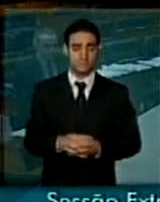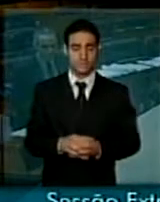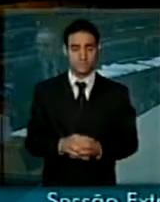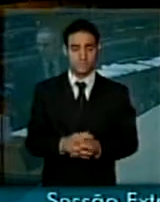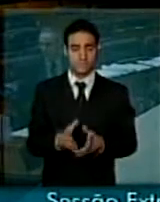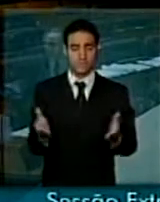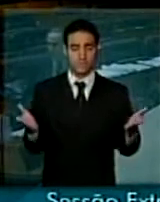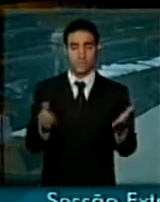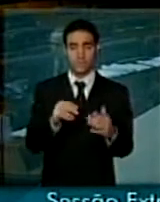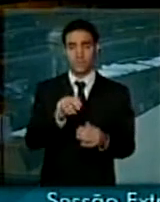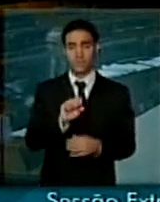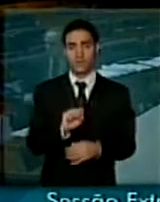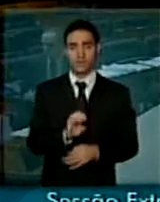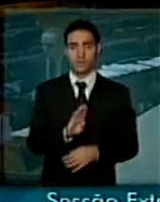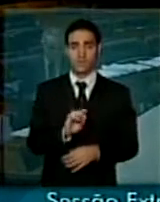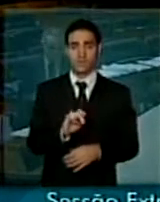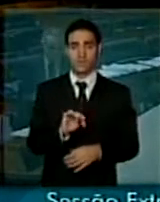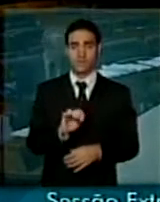Deputado Sebastião Bala Rocha.